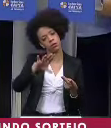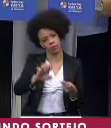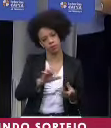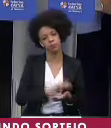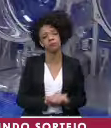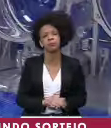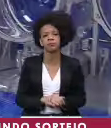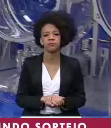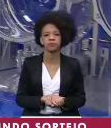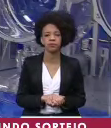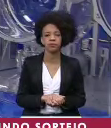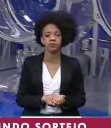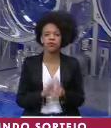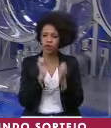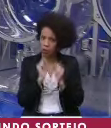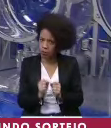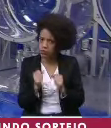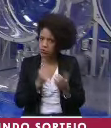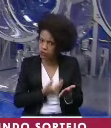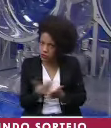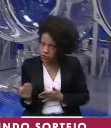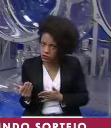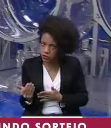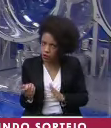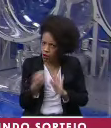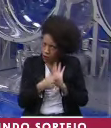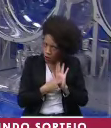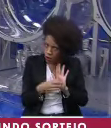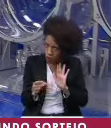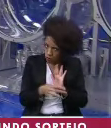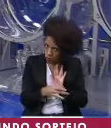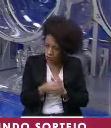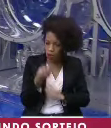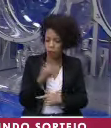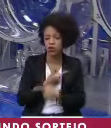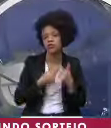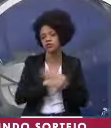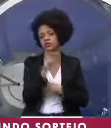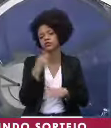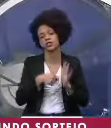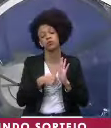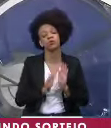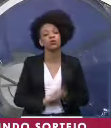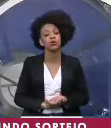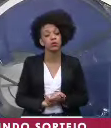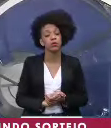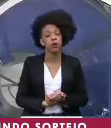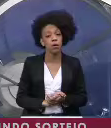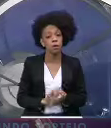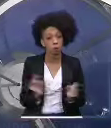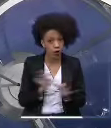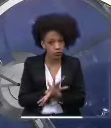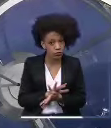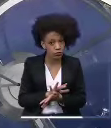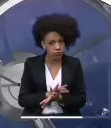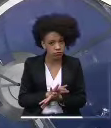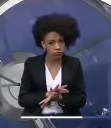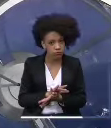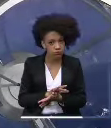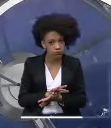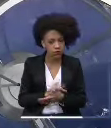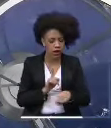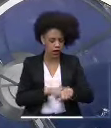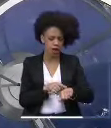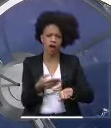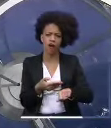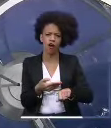Zacarias. Podemos começar. Apostas em mãos, boa sorte para você que apostou, bolas posicionadas.